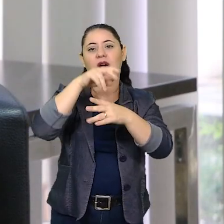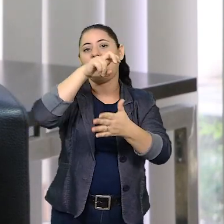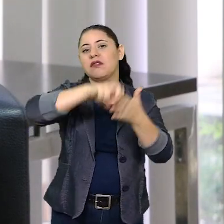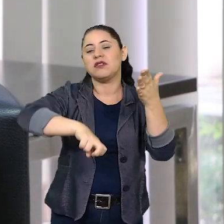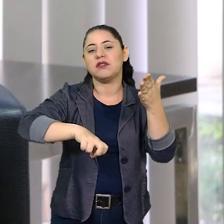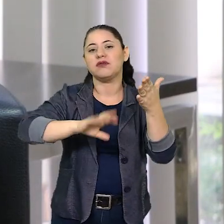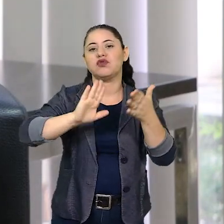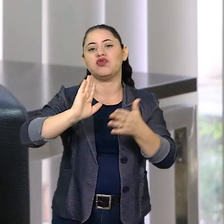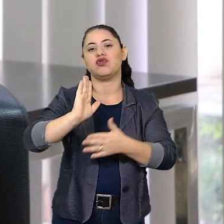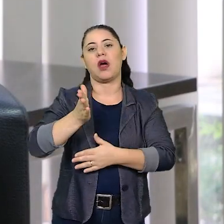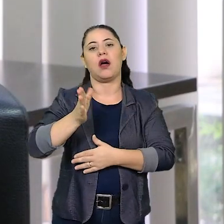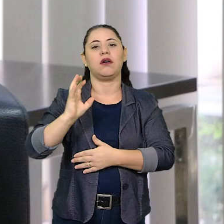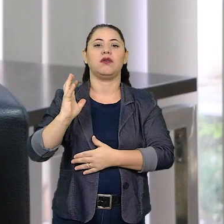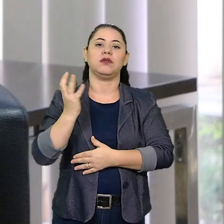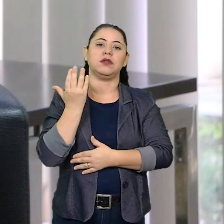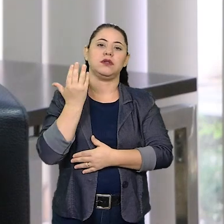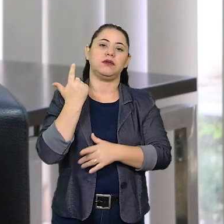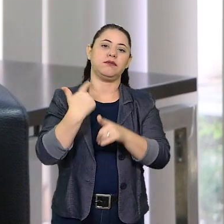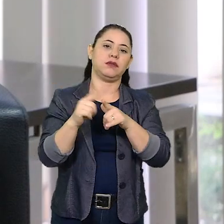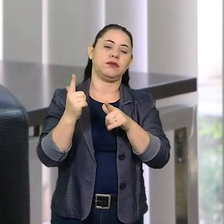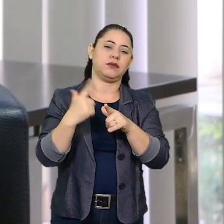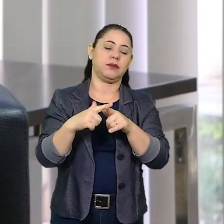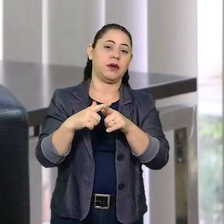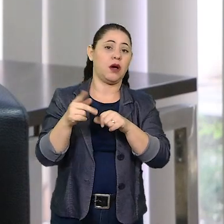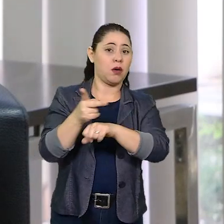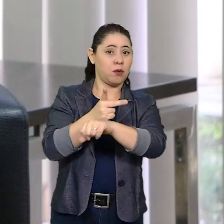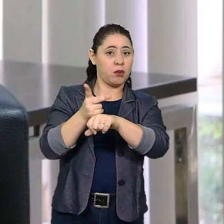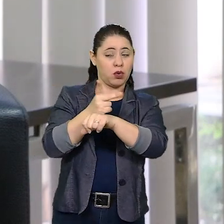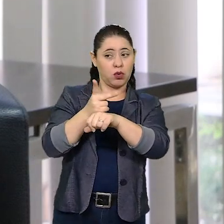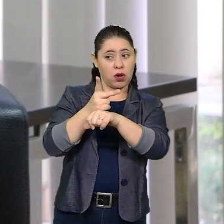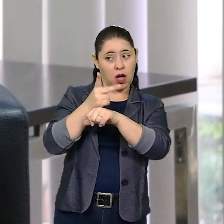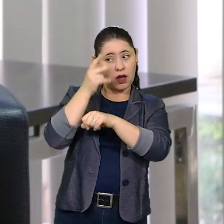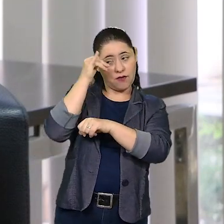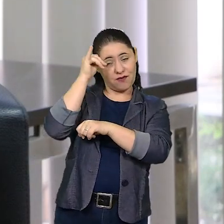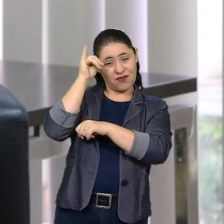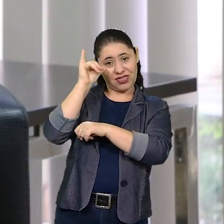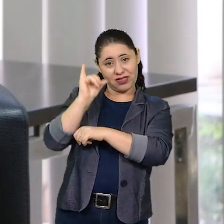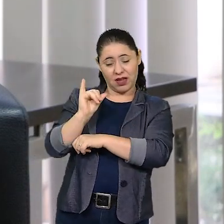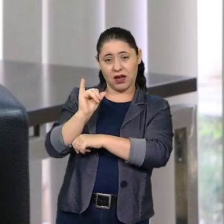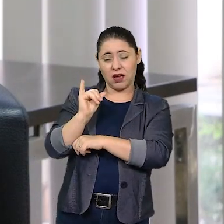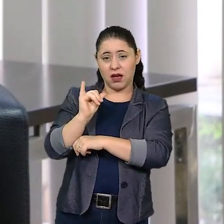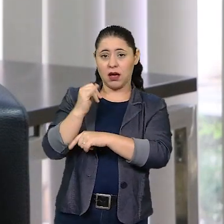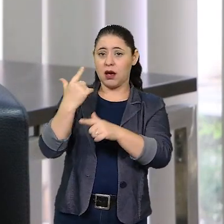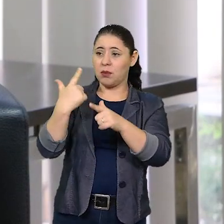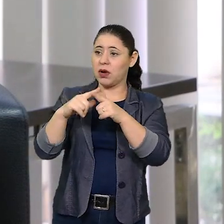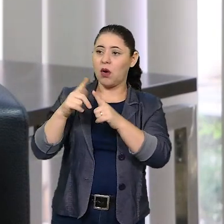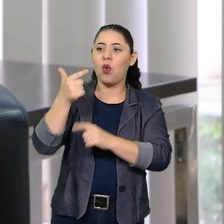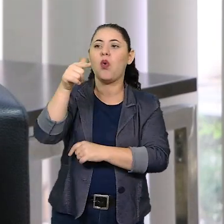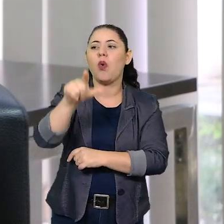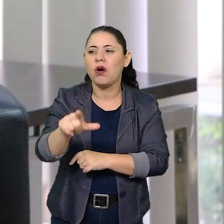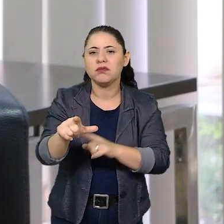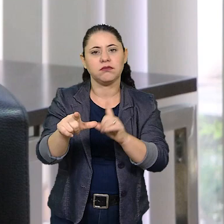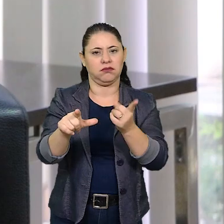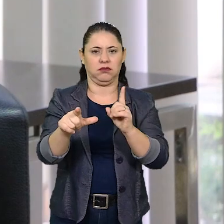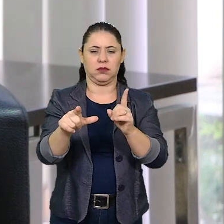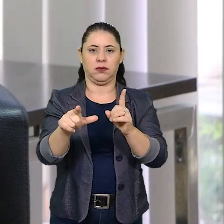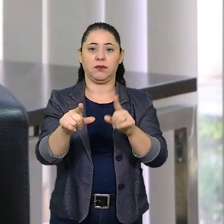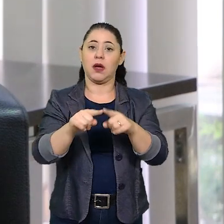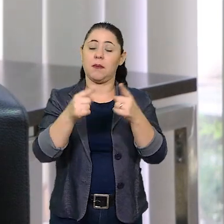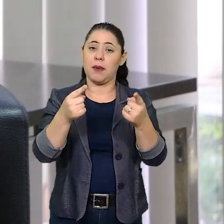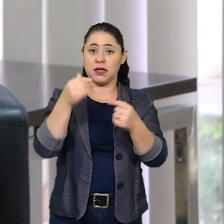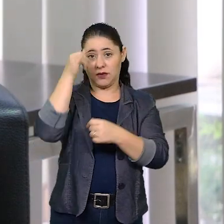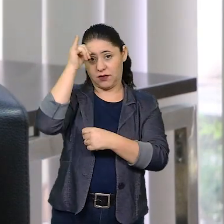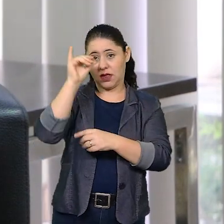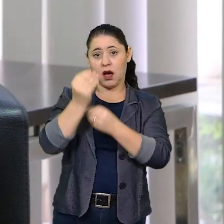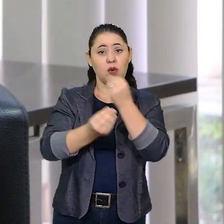aconteceu. Né? É evidente que a gente tem que procurar evitar a impunidade para que os casos não se repitam.